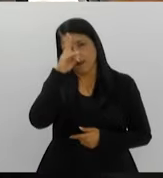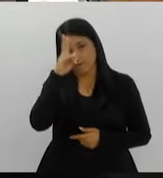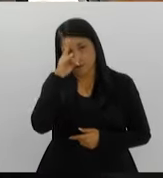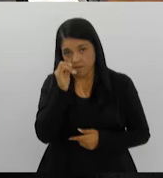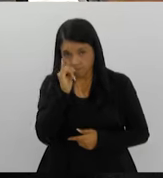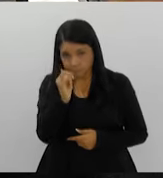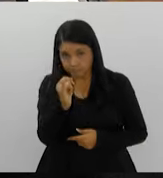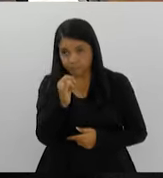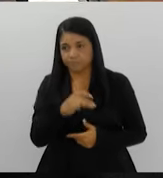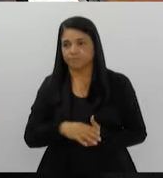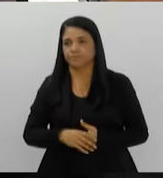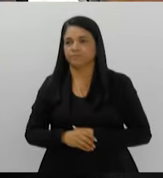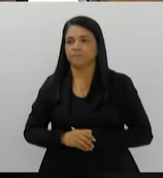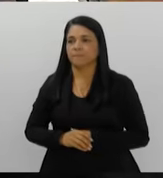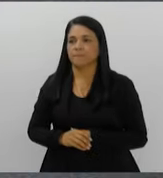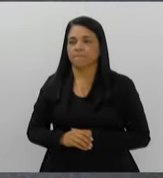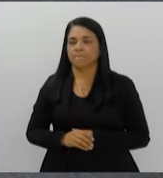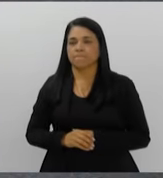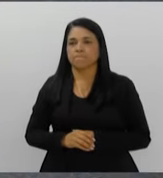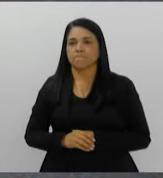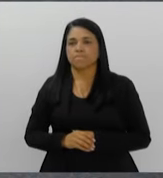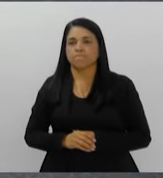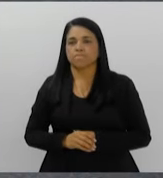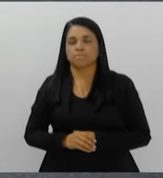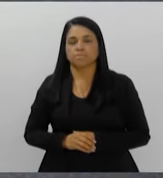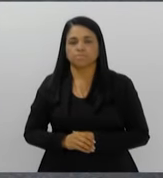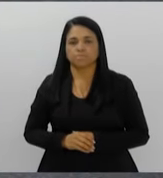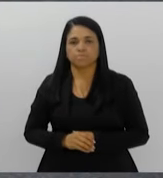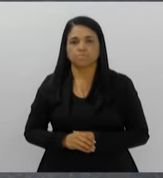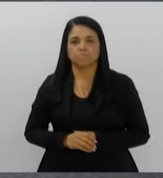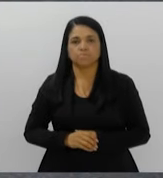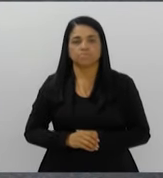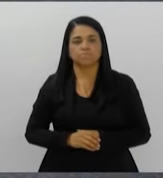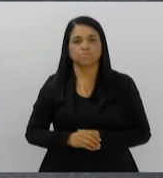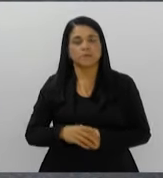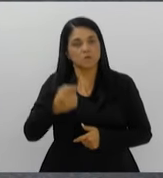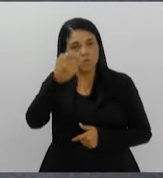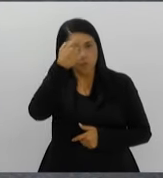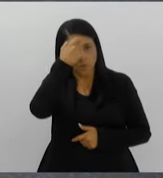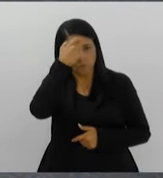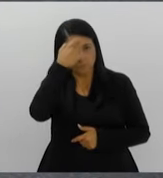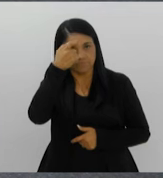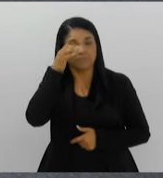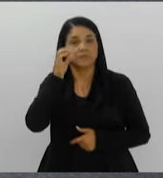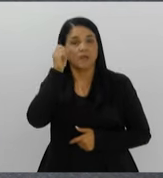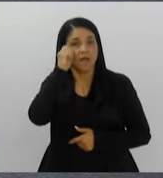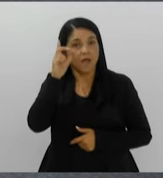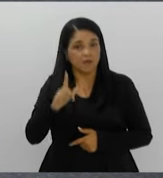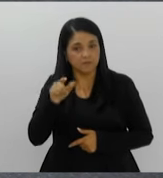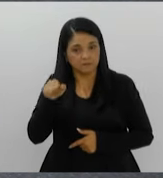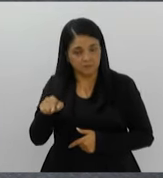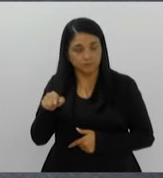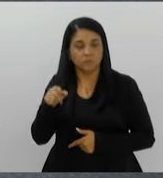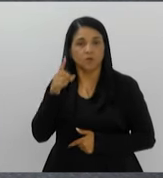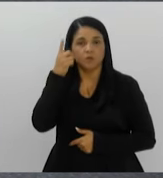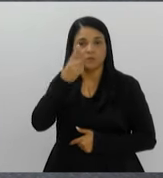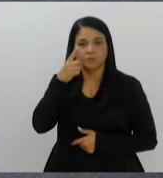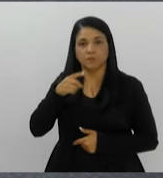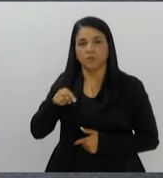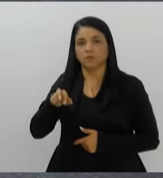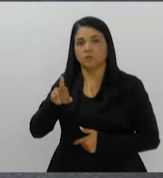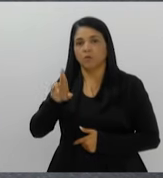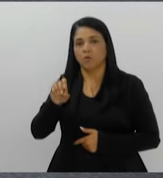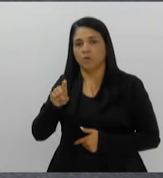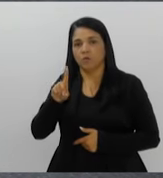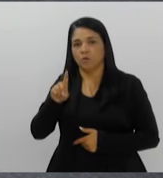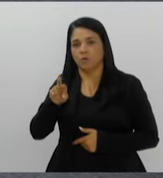presidente, sendo coerente, alertando o deputado Rodrigo Amorim e